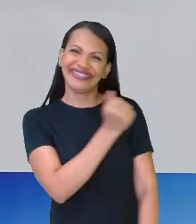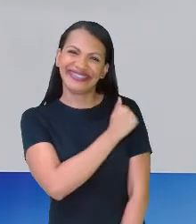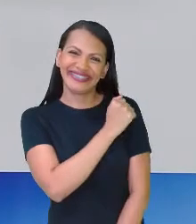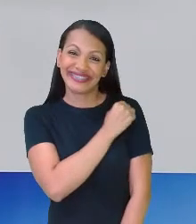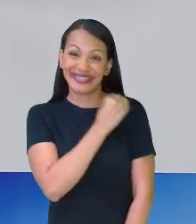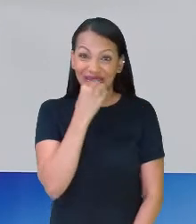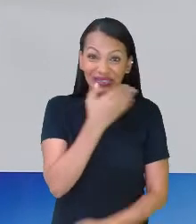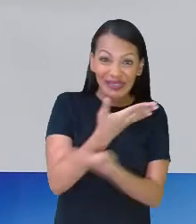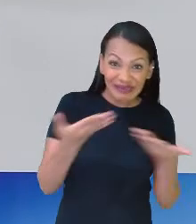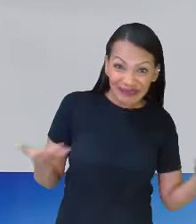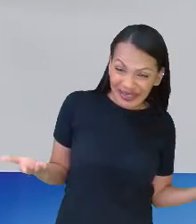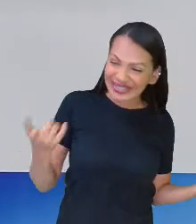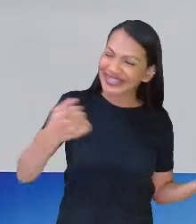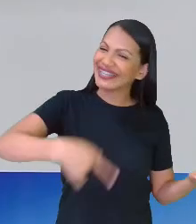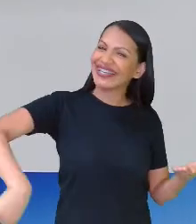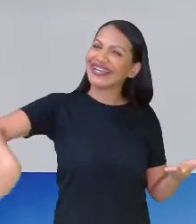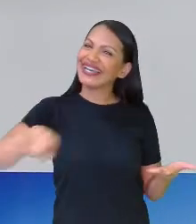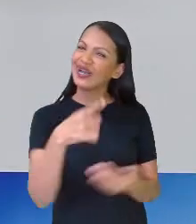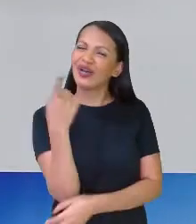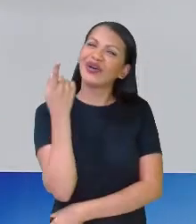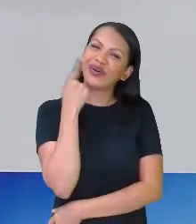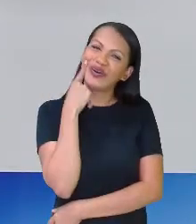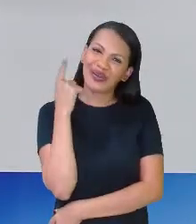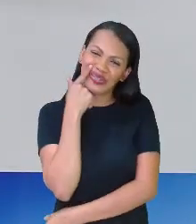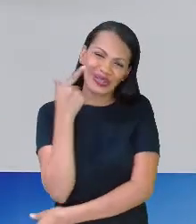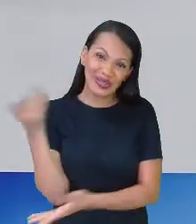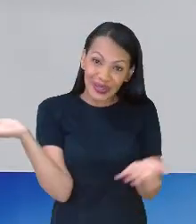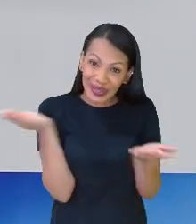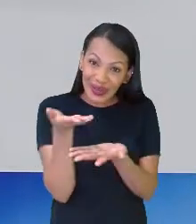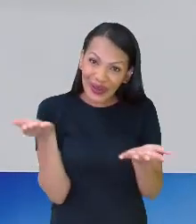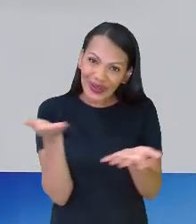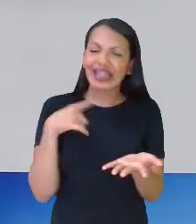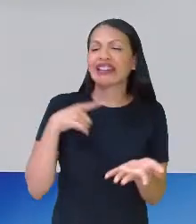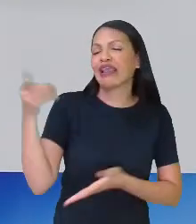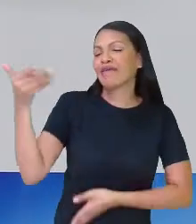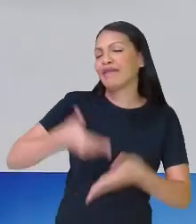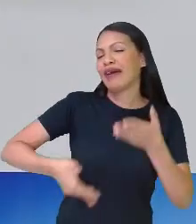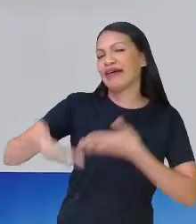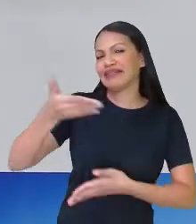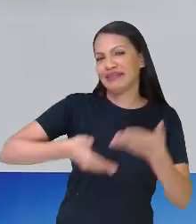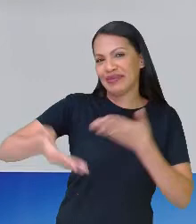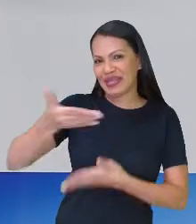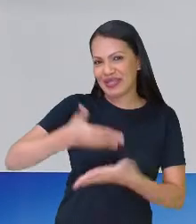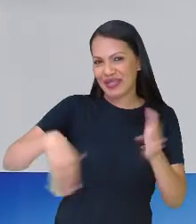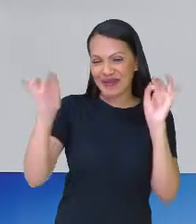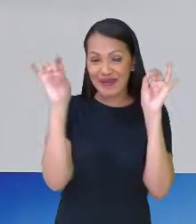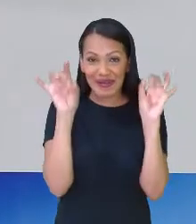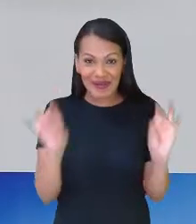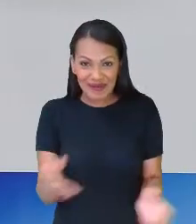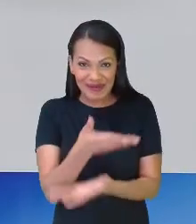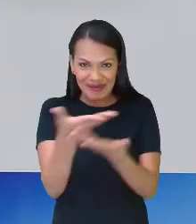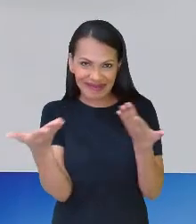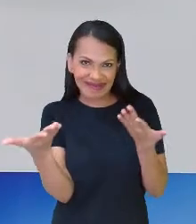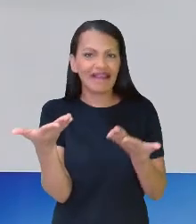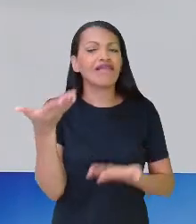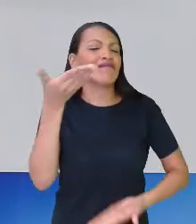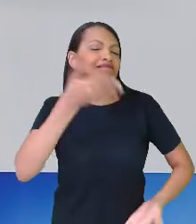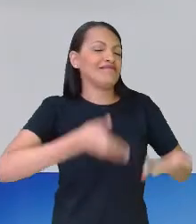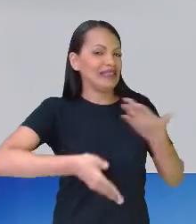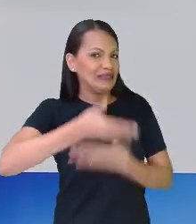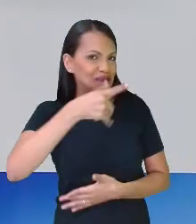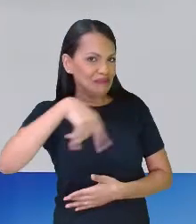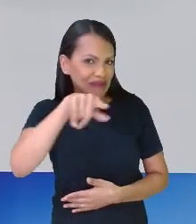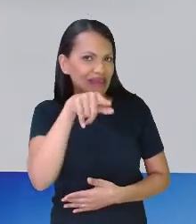tudo bem com vocês aí? Olha que hoje muitas participações de vocês no chat, fiquei muito feliz